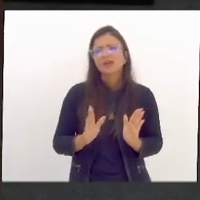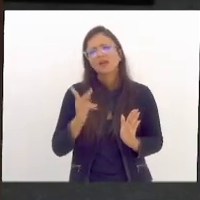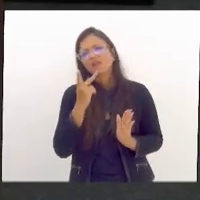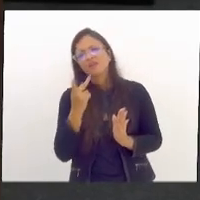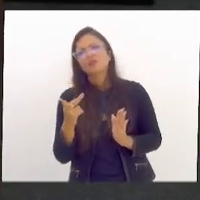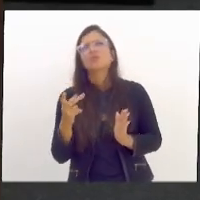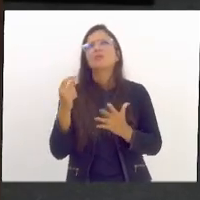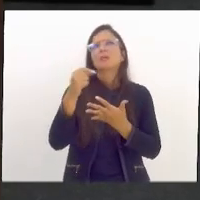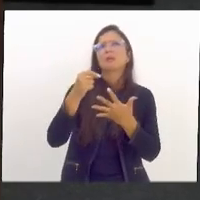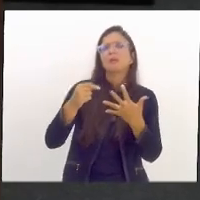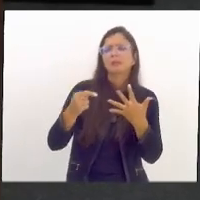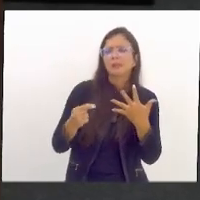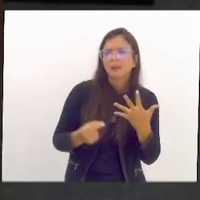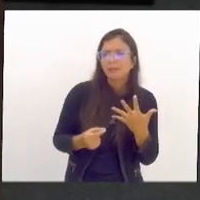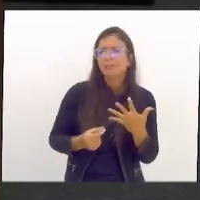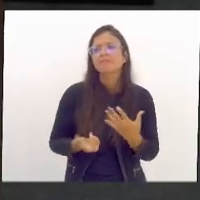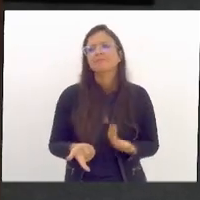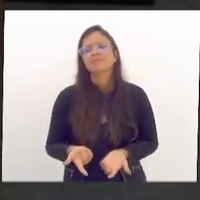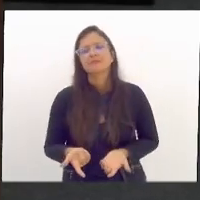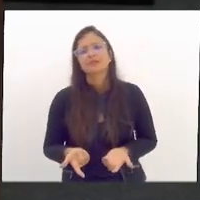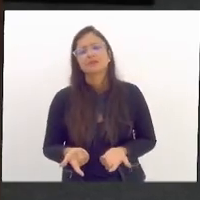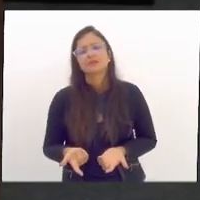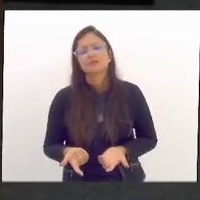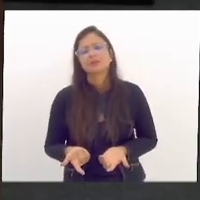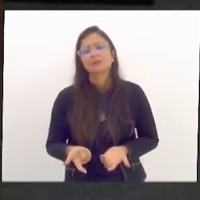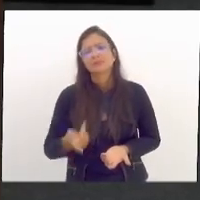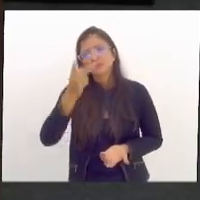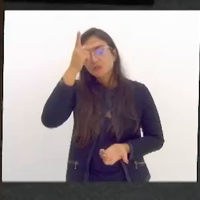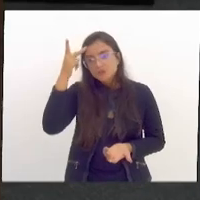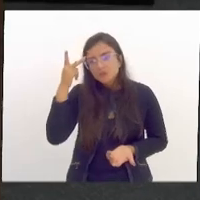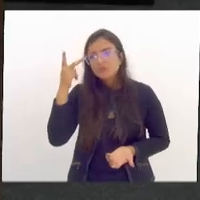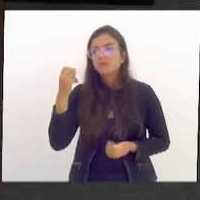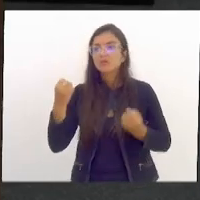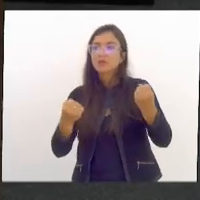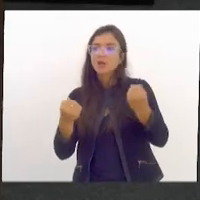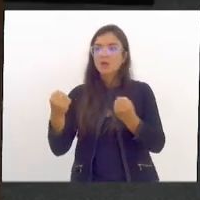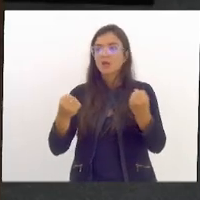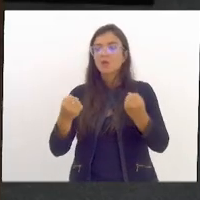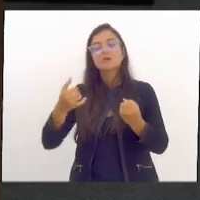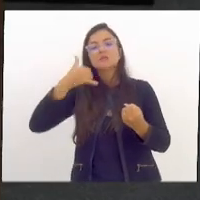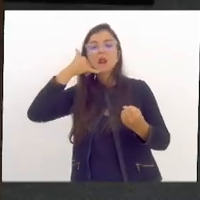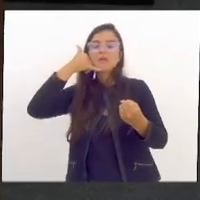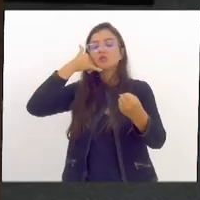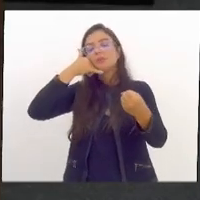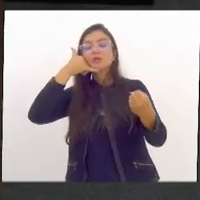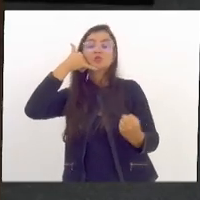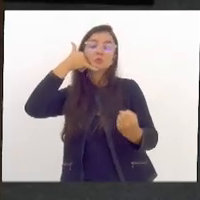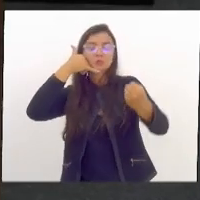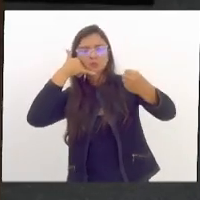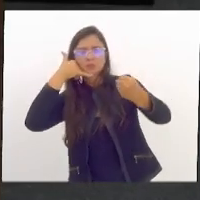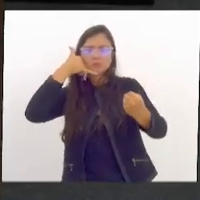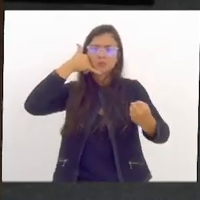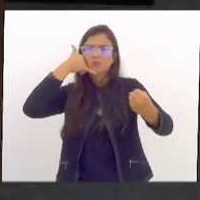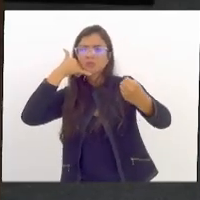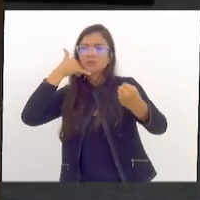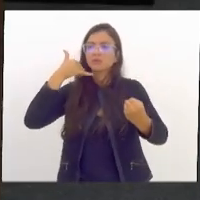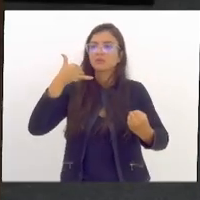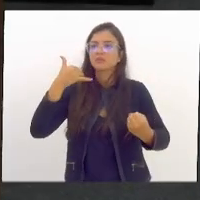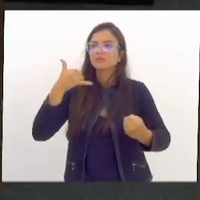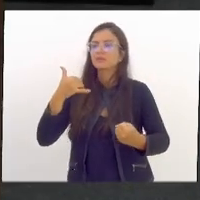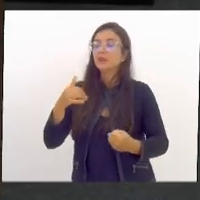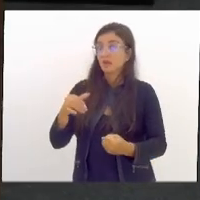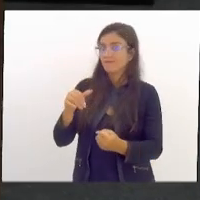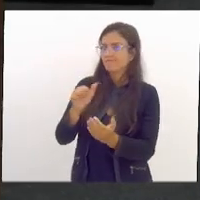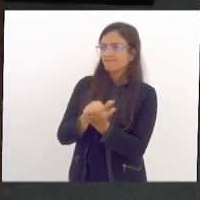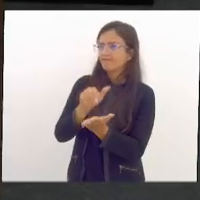diversos aspectos. O cidadão está dirigindo, falando no celular, com o celular na mão. Dá para o guarda de